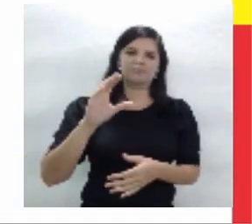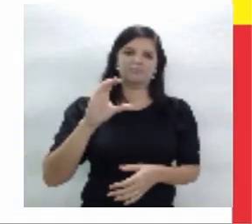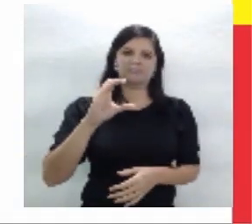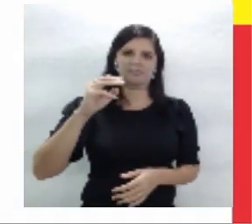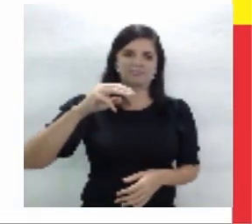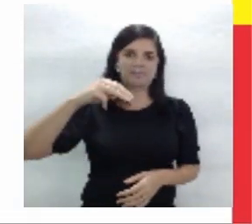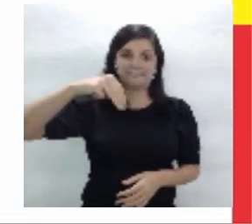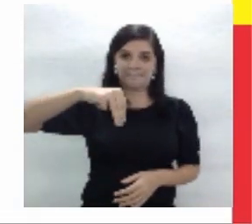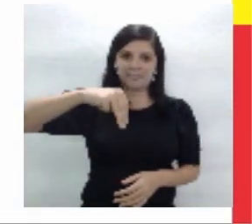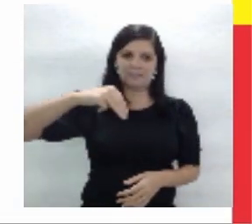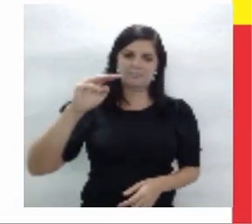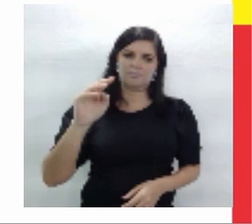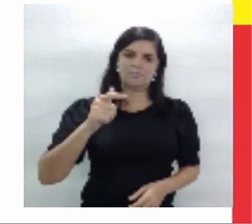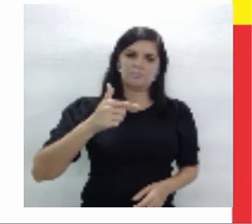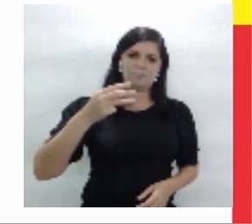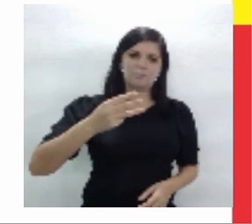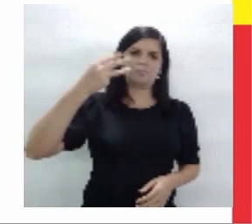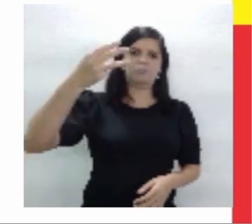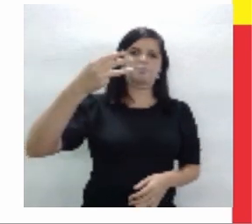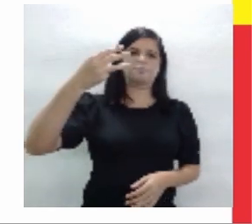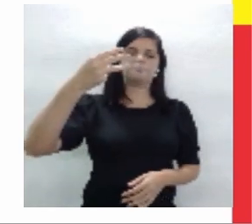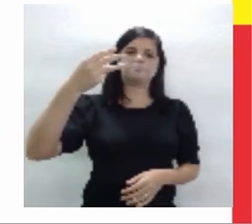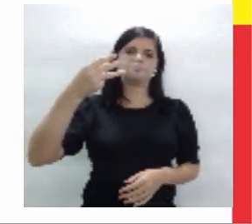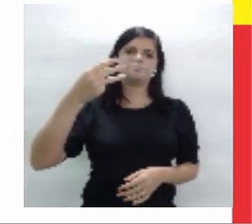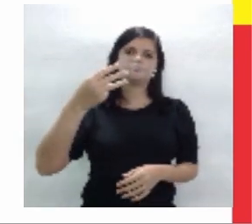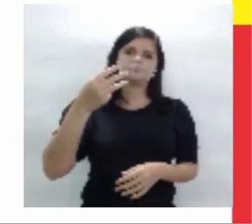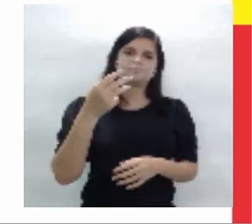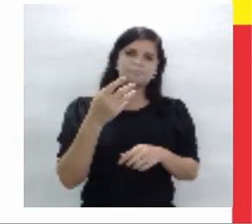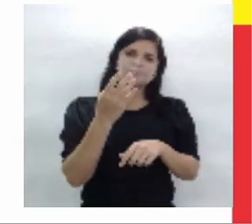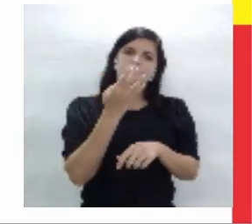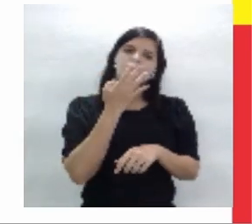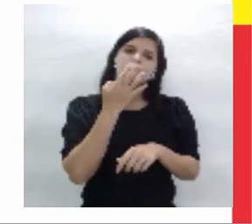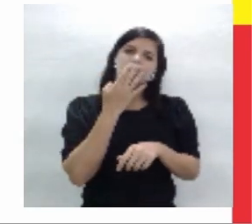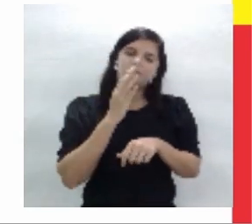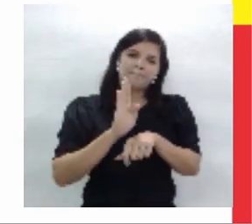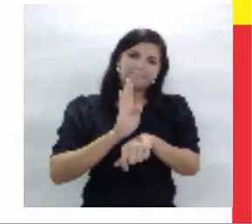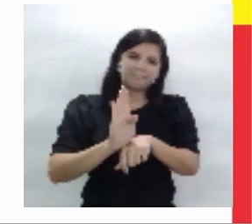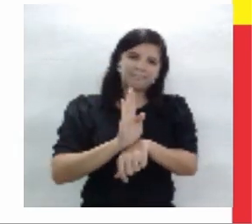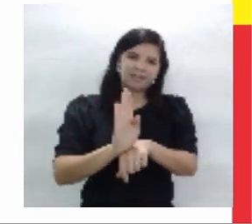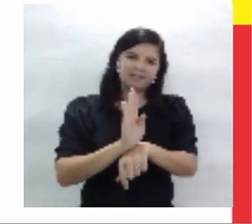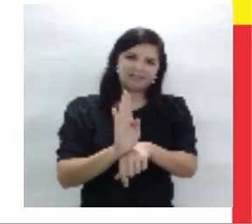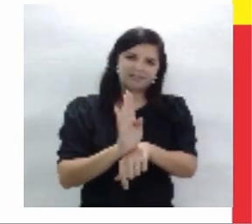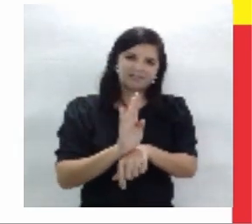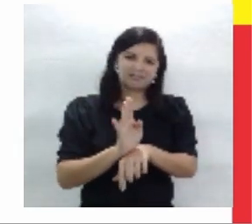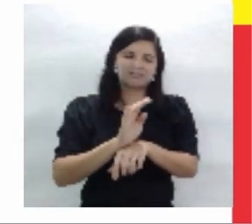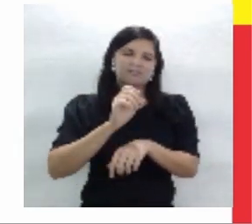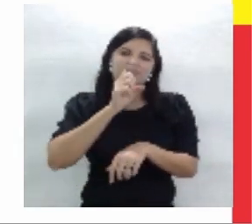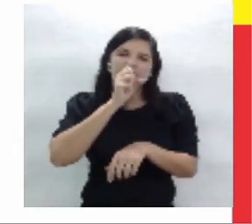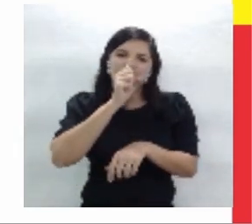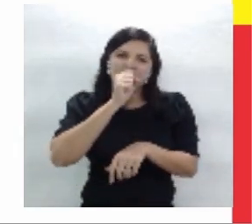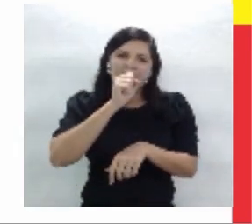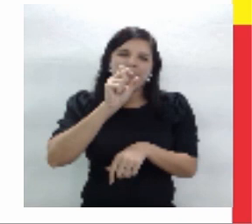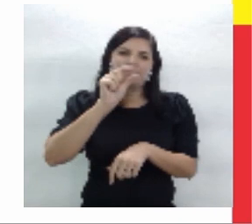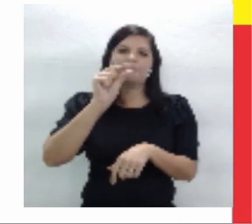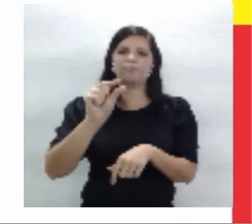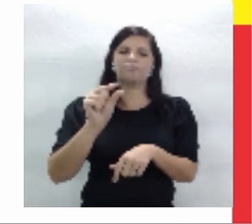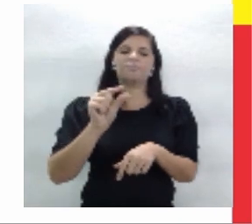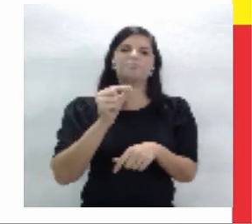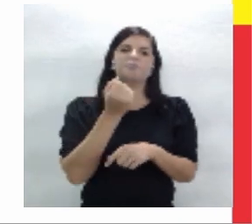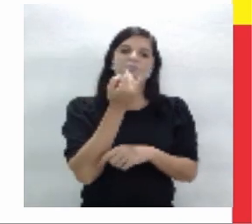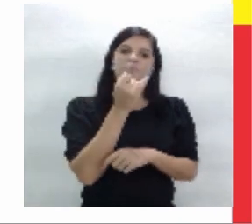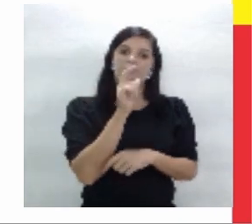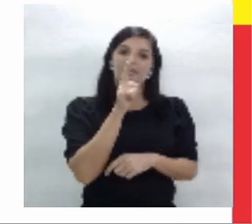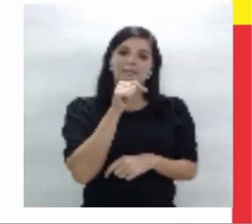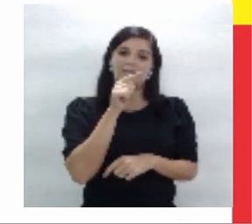tá? Então essa parte aí mais em begezinho, pegando ali para um salmão, tá? A quantidade de água que